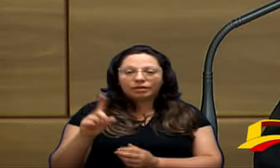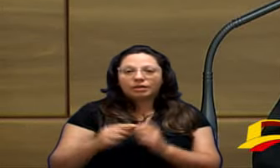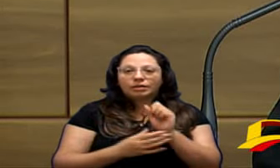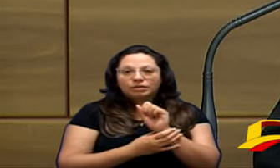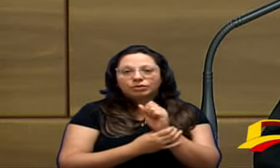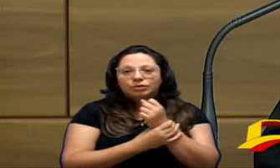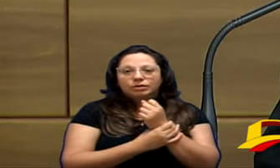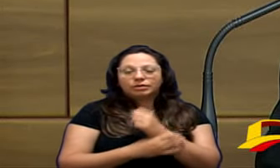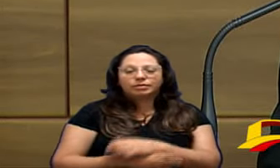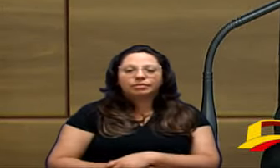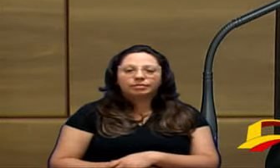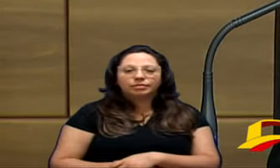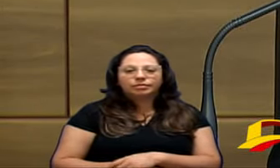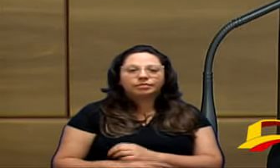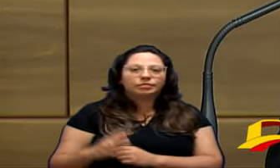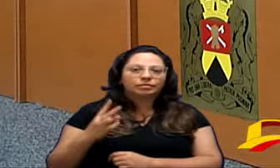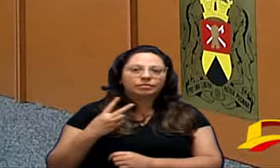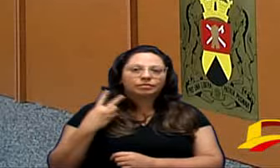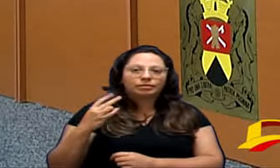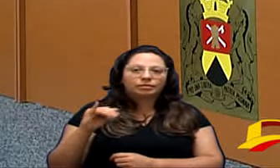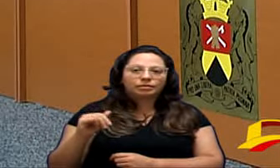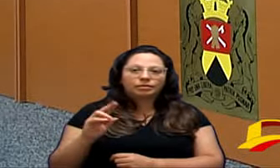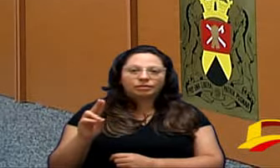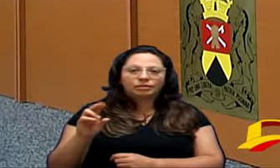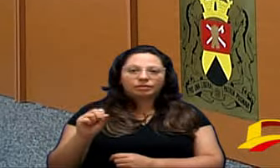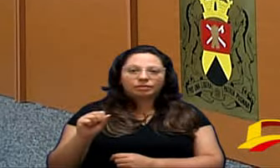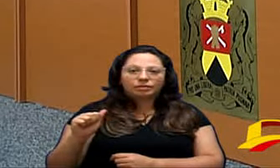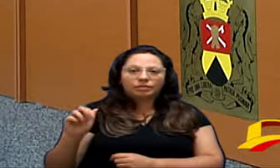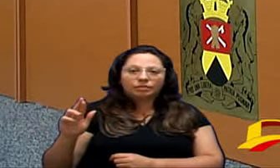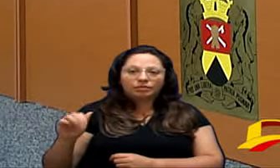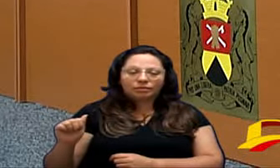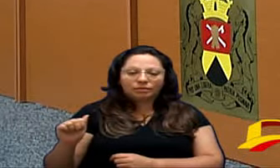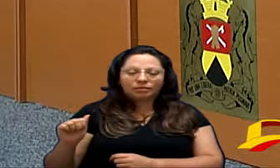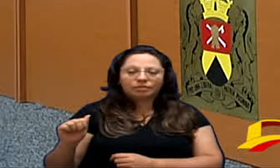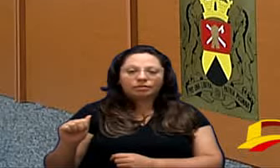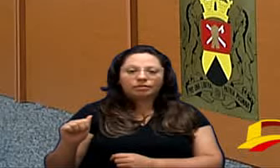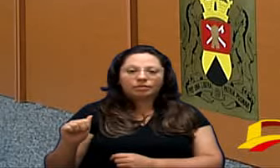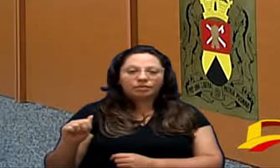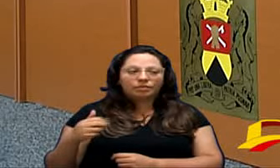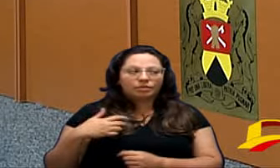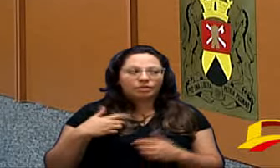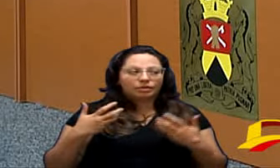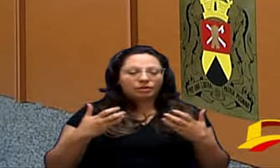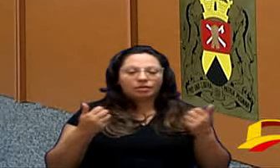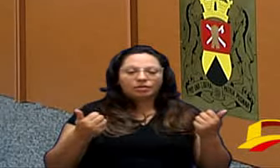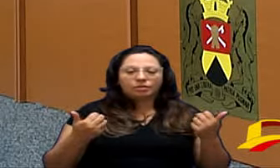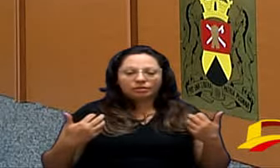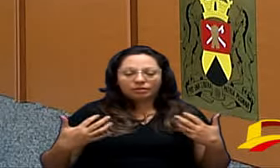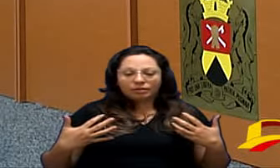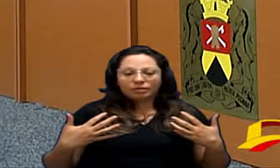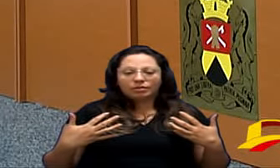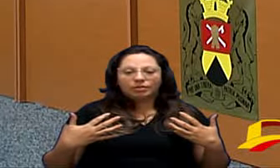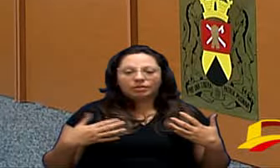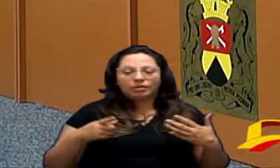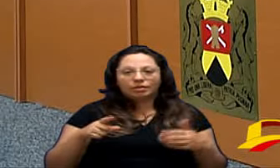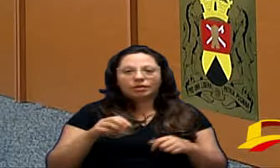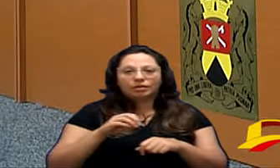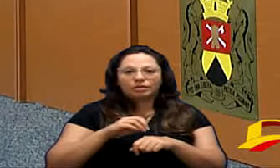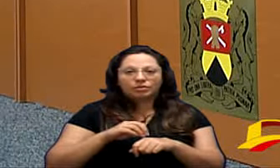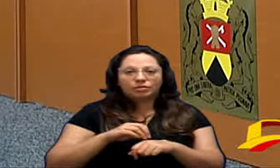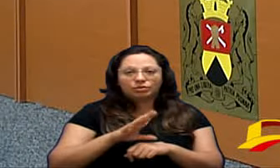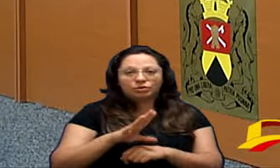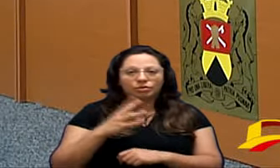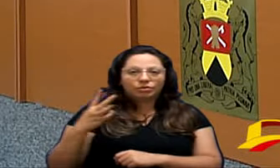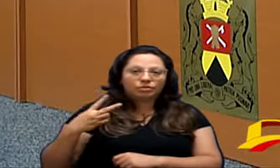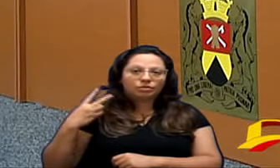Estado eh vereadora Jussara e daí já fazemos isso jo eu só queria complementar a sugestão da